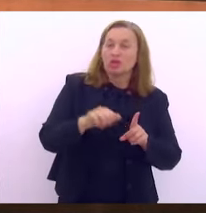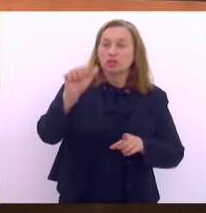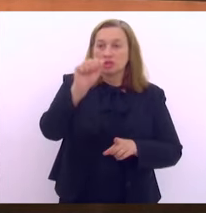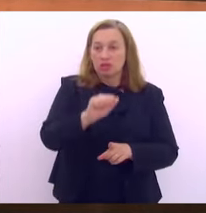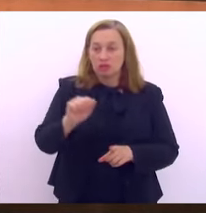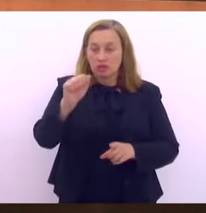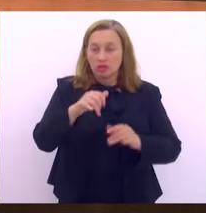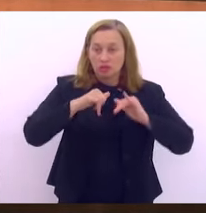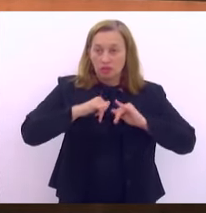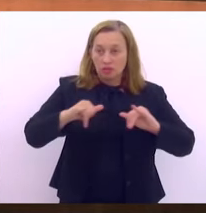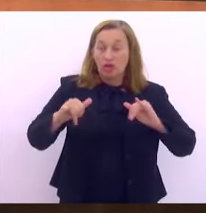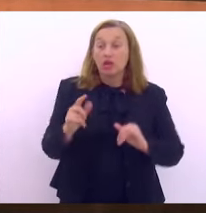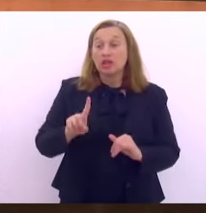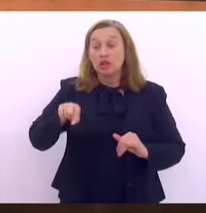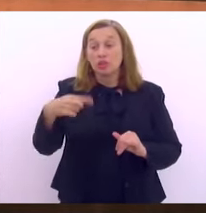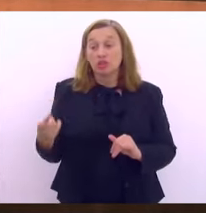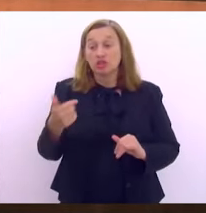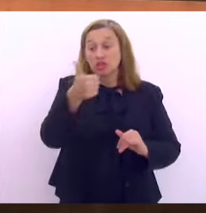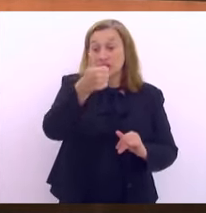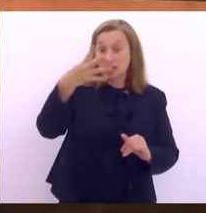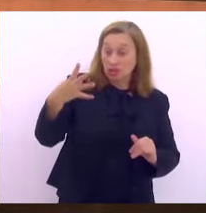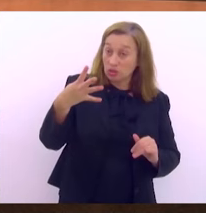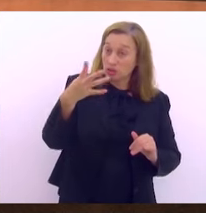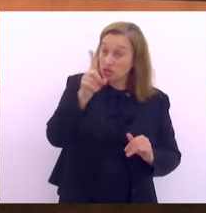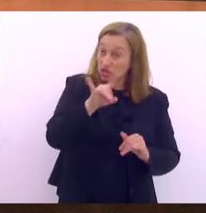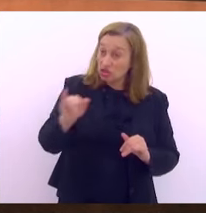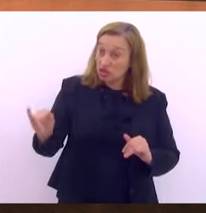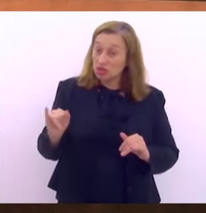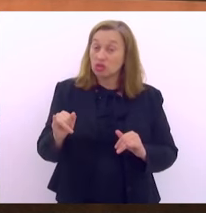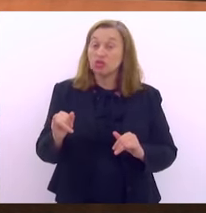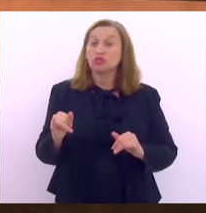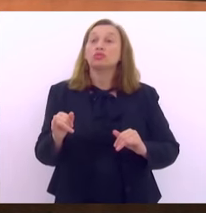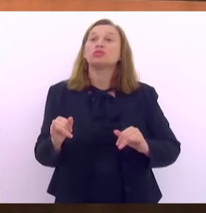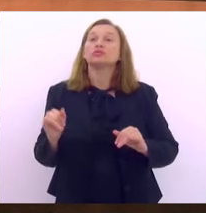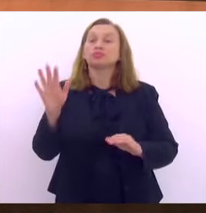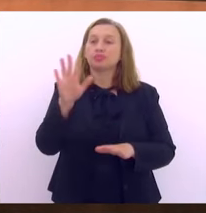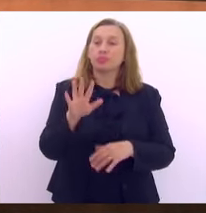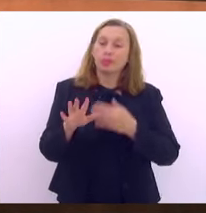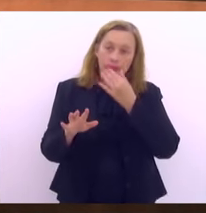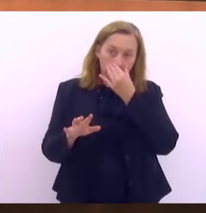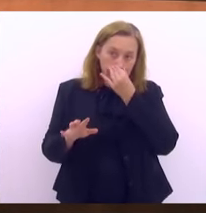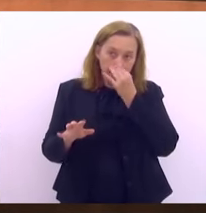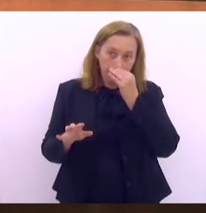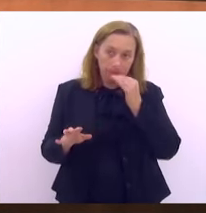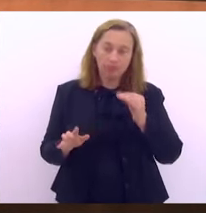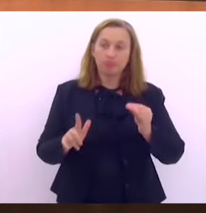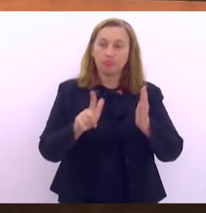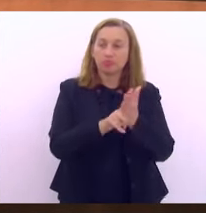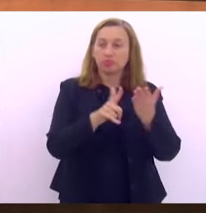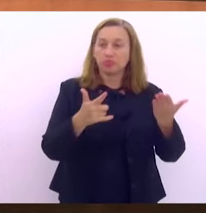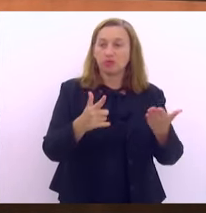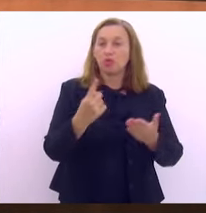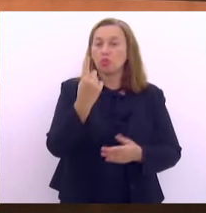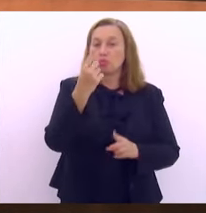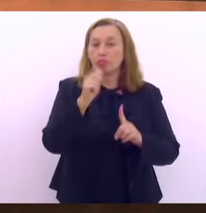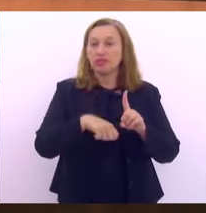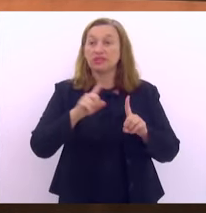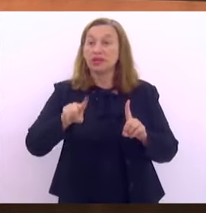seja, 14 dias depois da matéria no jornal e um mês